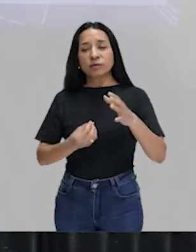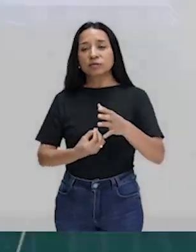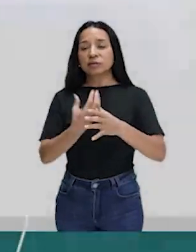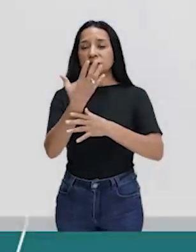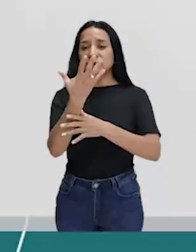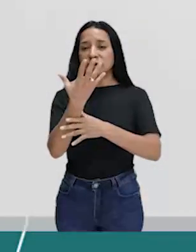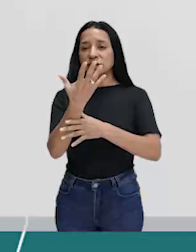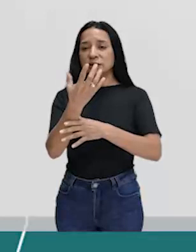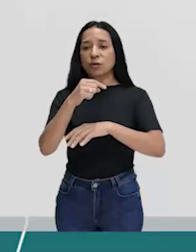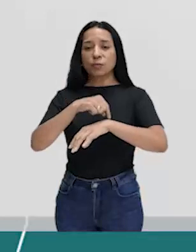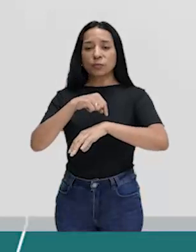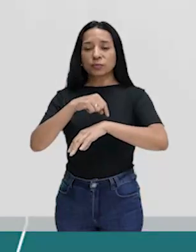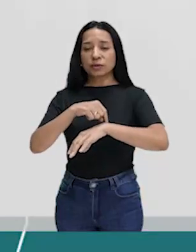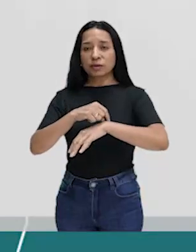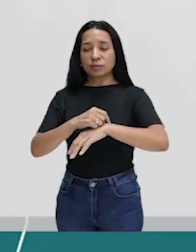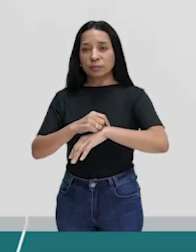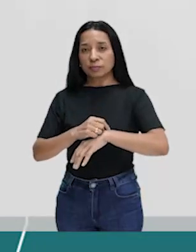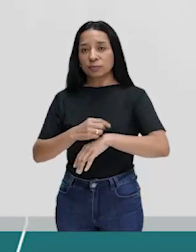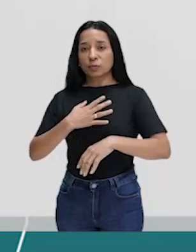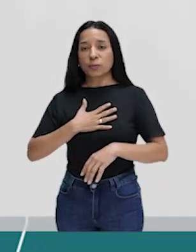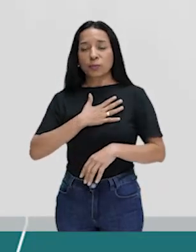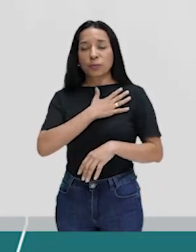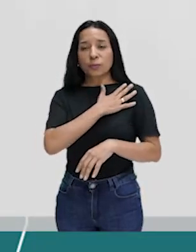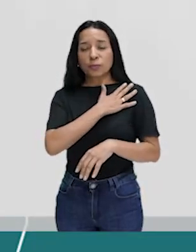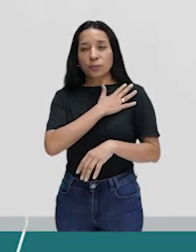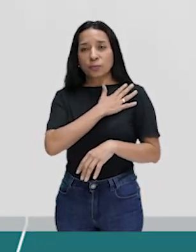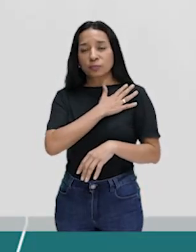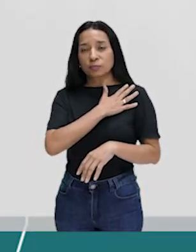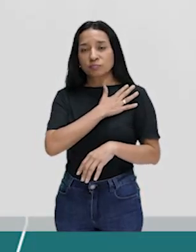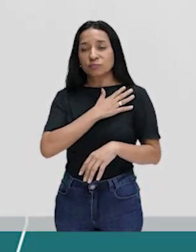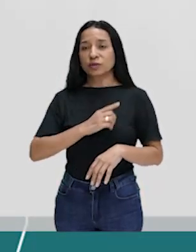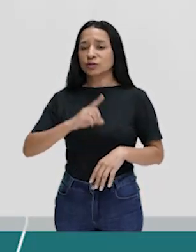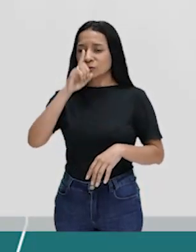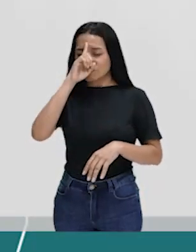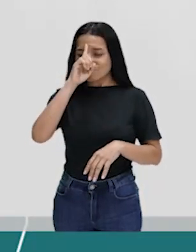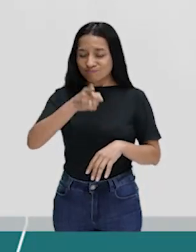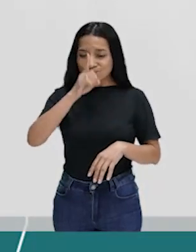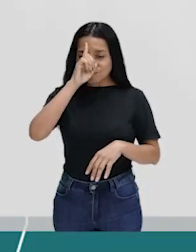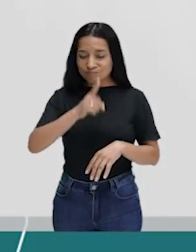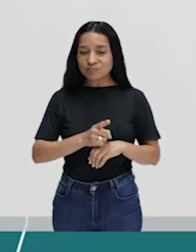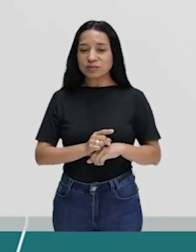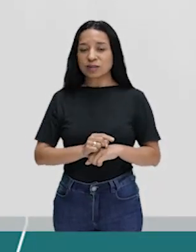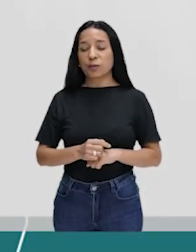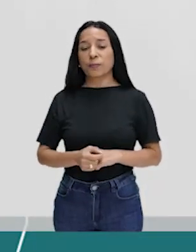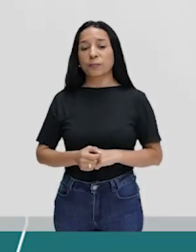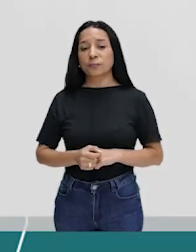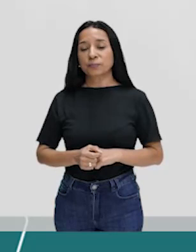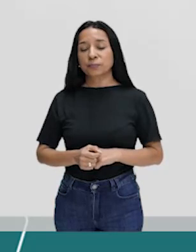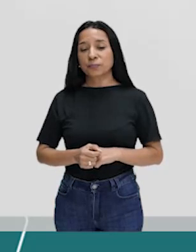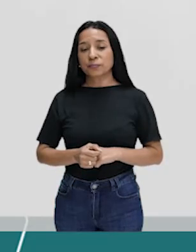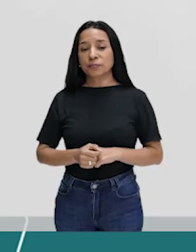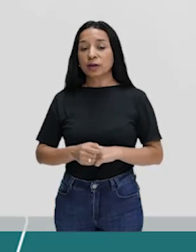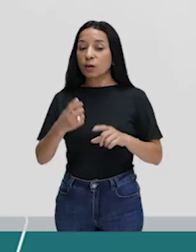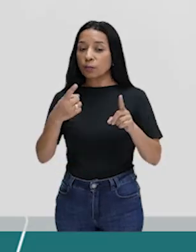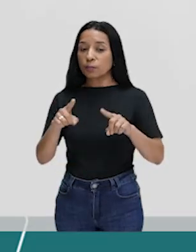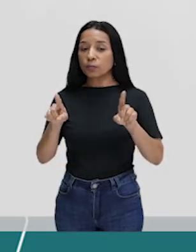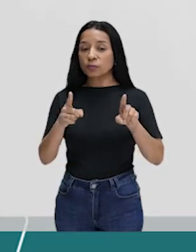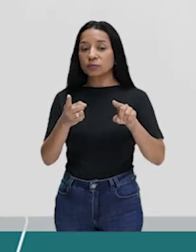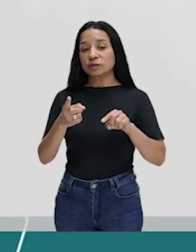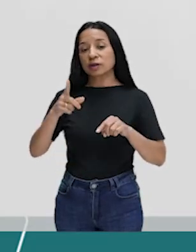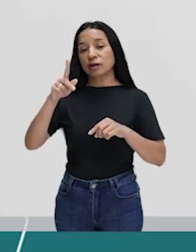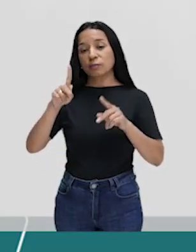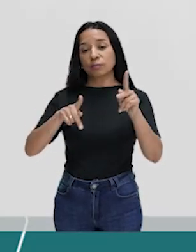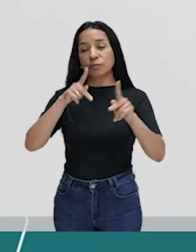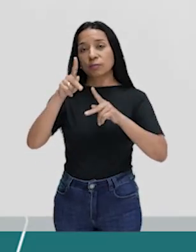regime militar, época de grande censura, e a música popular brasileira ganhou muito destaque